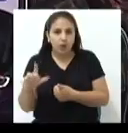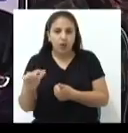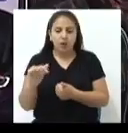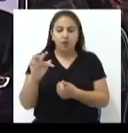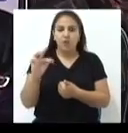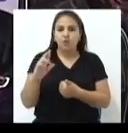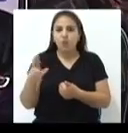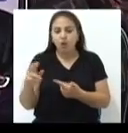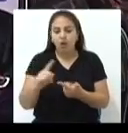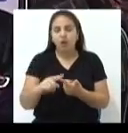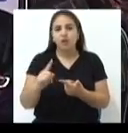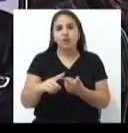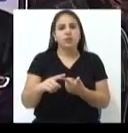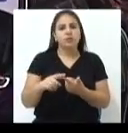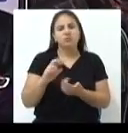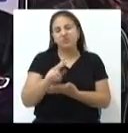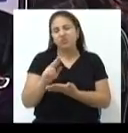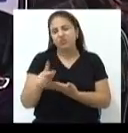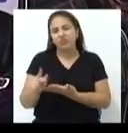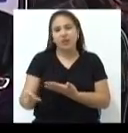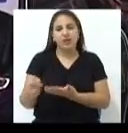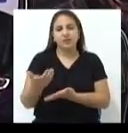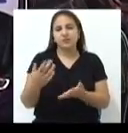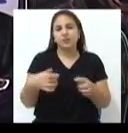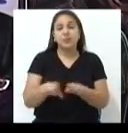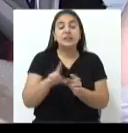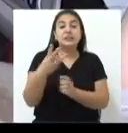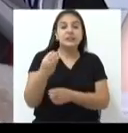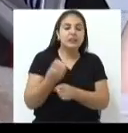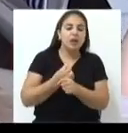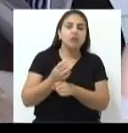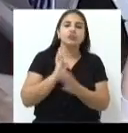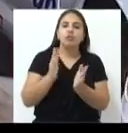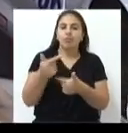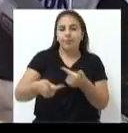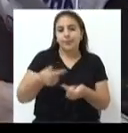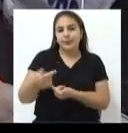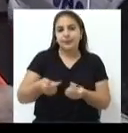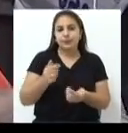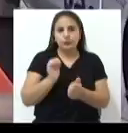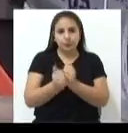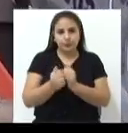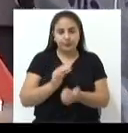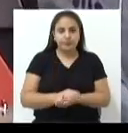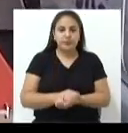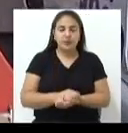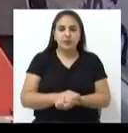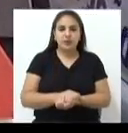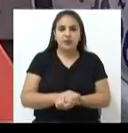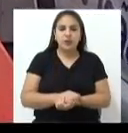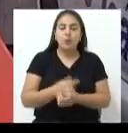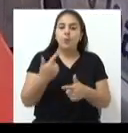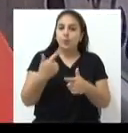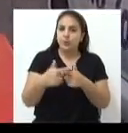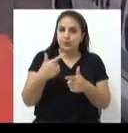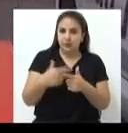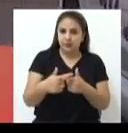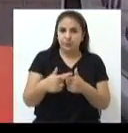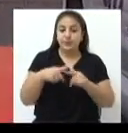assim se foram já 30 anos nesse esporte. Por causa de pessoas como Cláudio Risse,